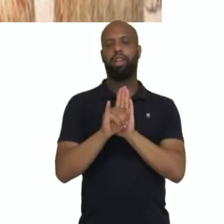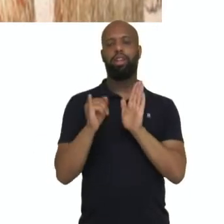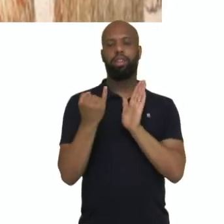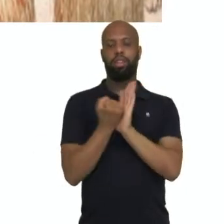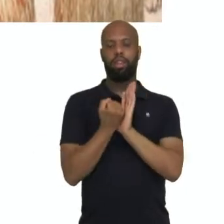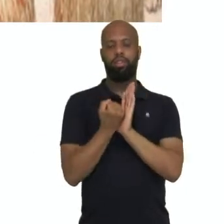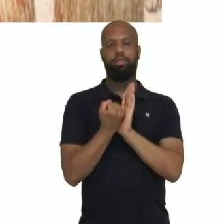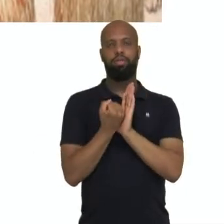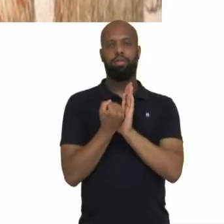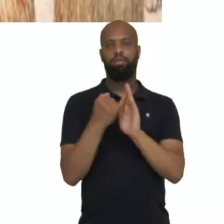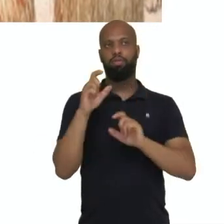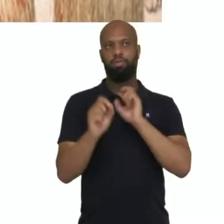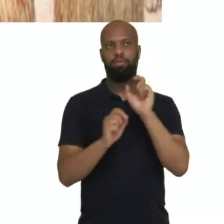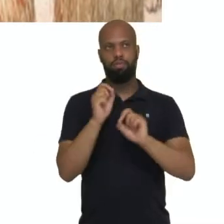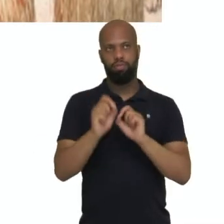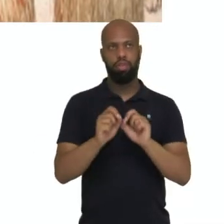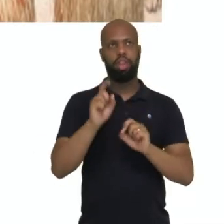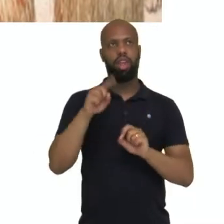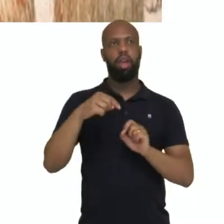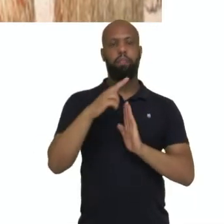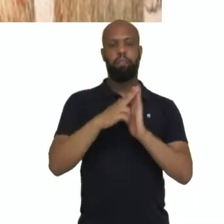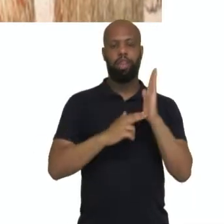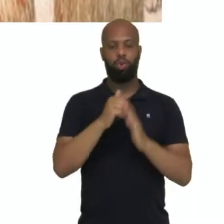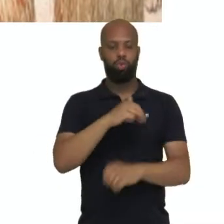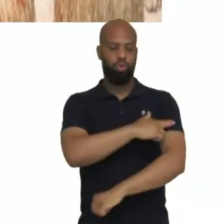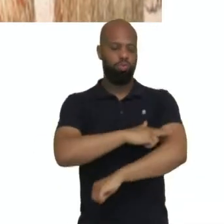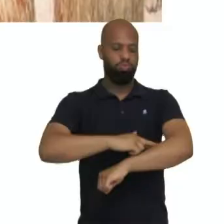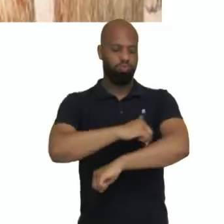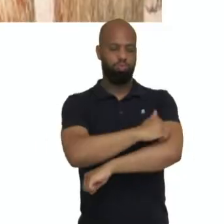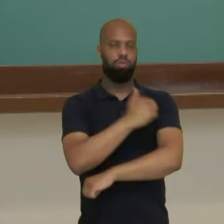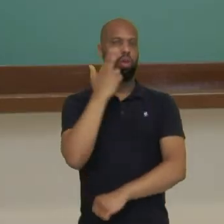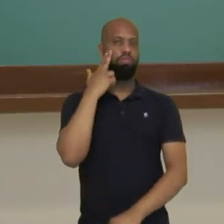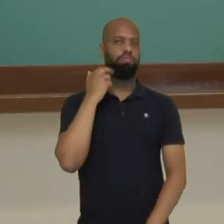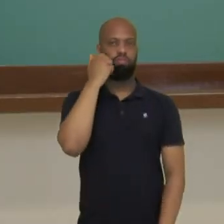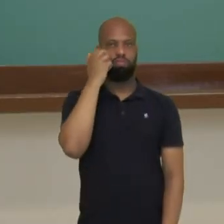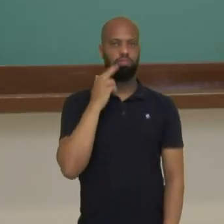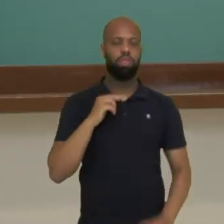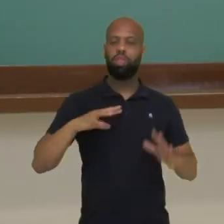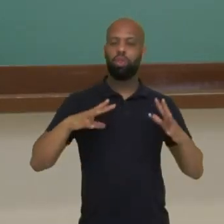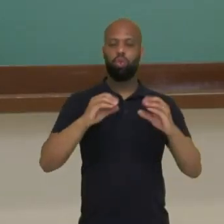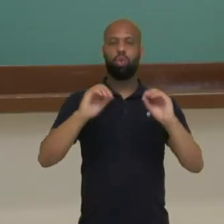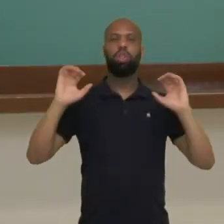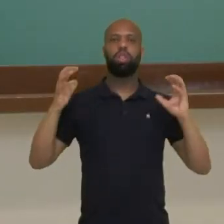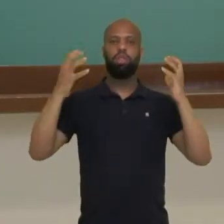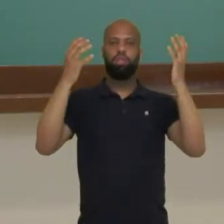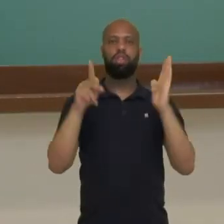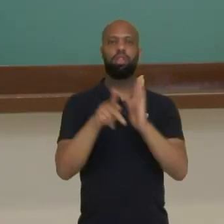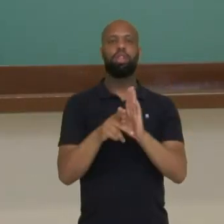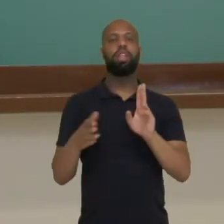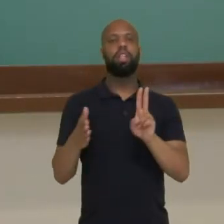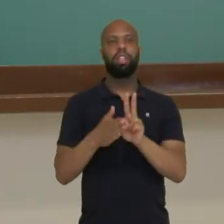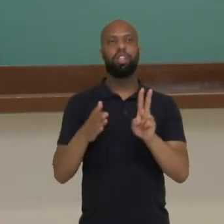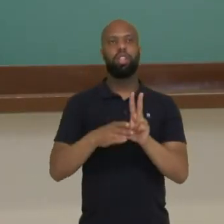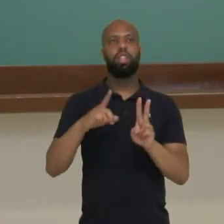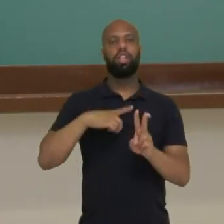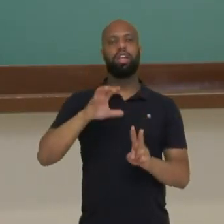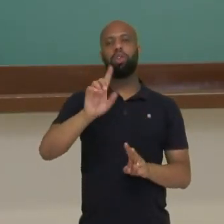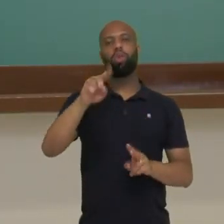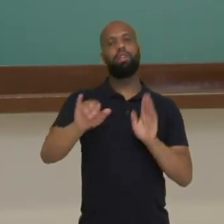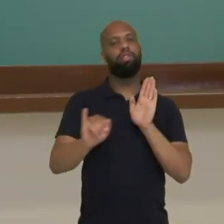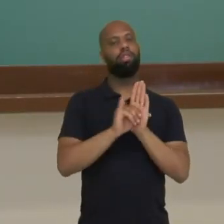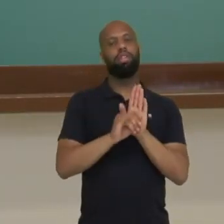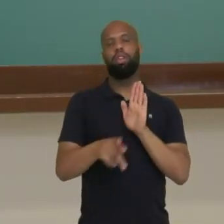brasileiros são as pinturas corporais. Nós vamos ver que praticamente em todas as festas e rituais indígenas existem os